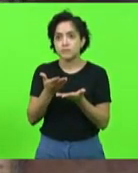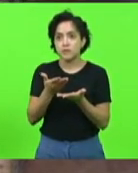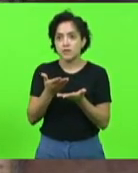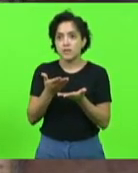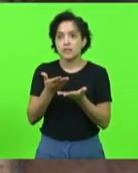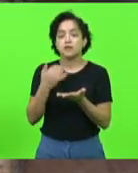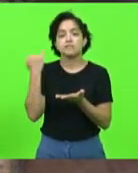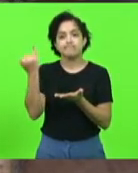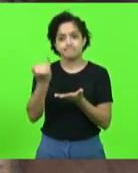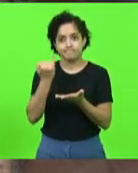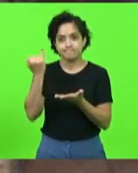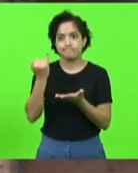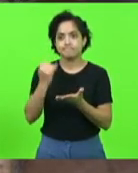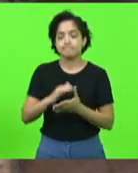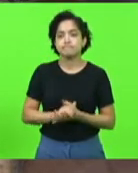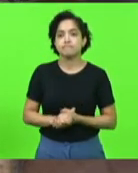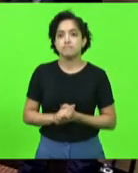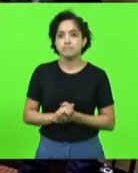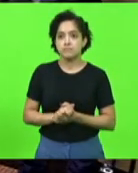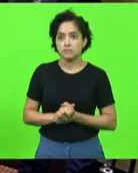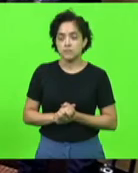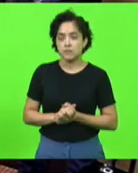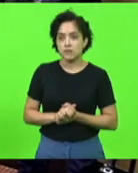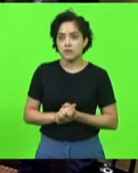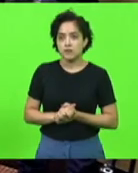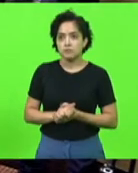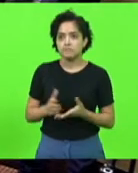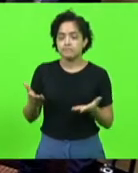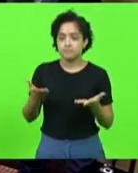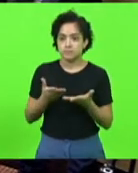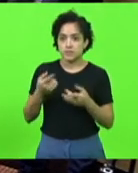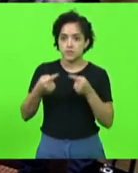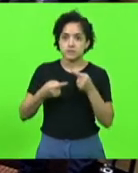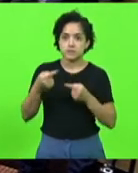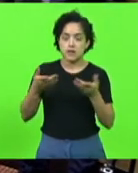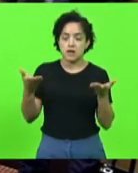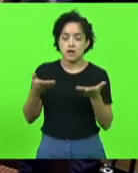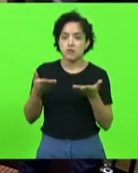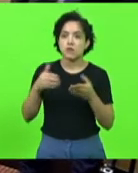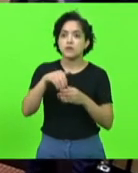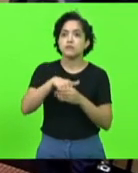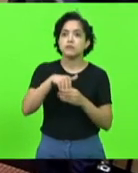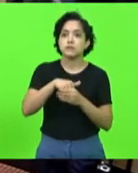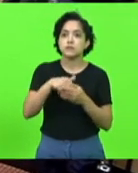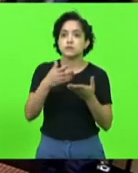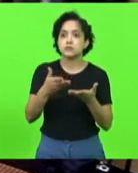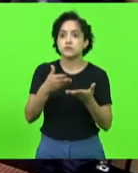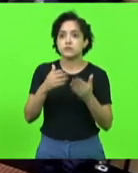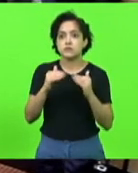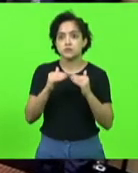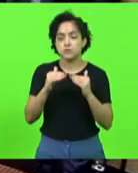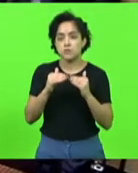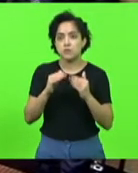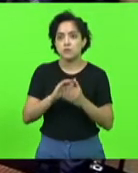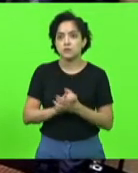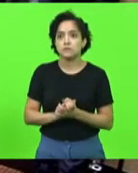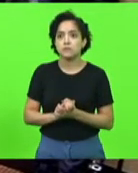relevância pública. Obrigado. Não havendo mais quem queira discutir em votação, deputados que aprovam permaneçam como se